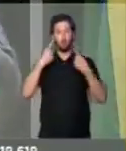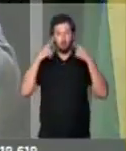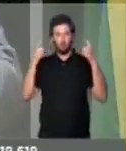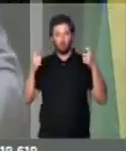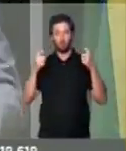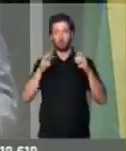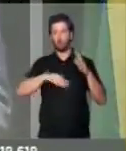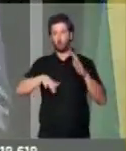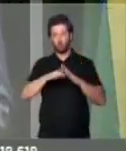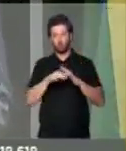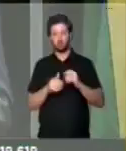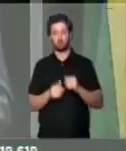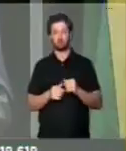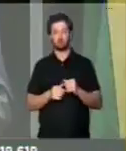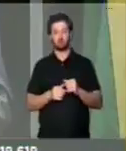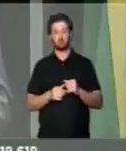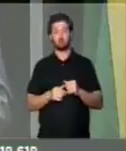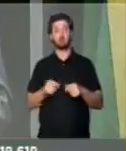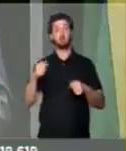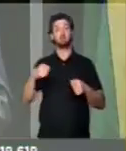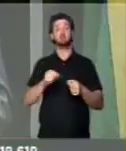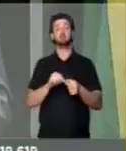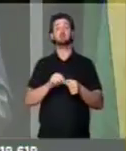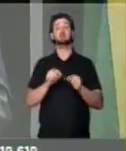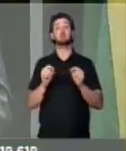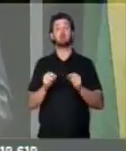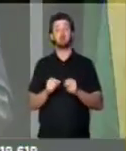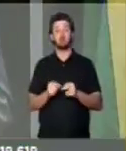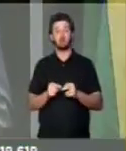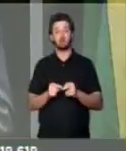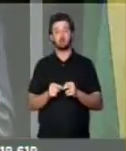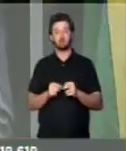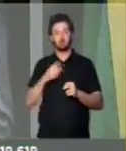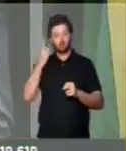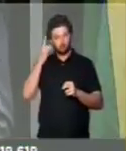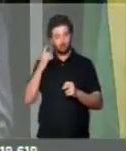com armas, tudo, eles teriam que fazer,